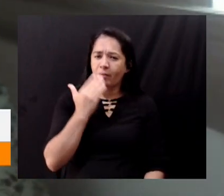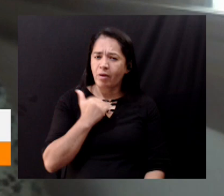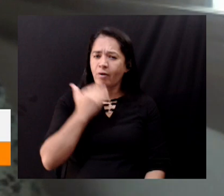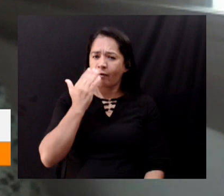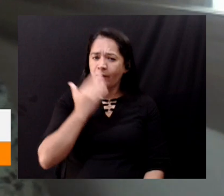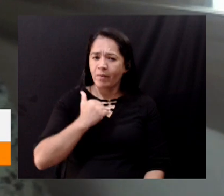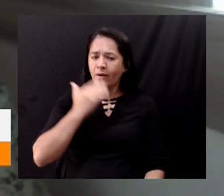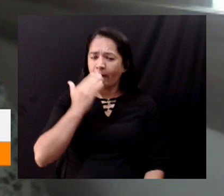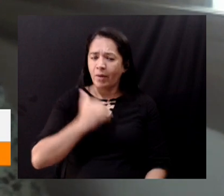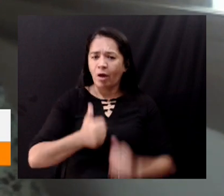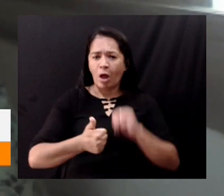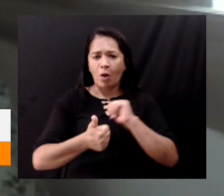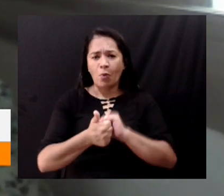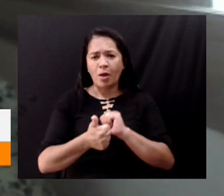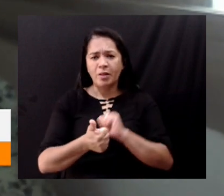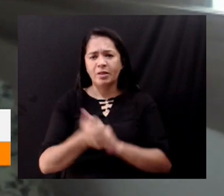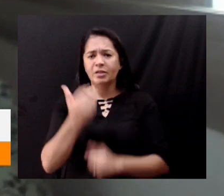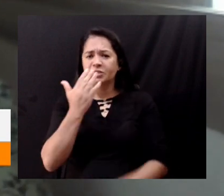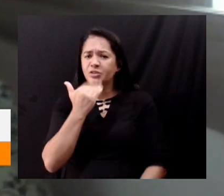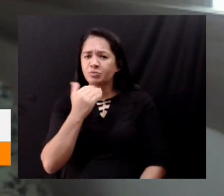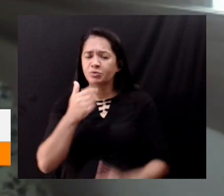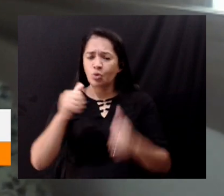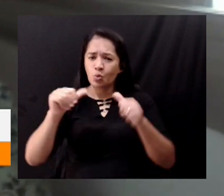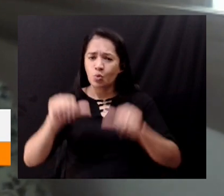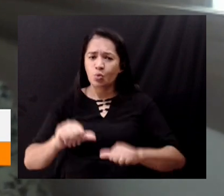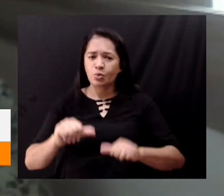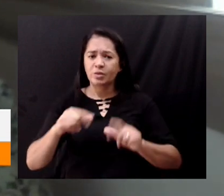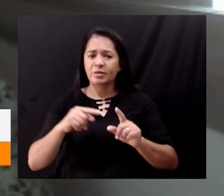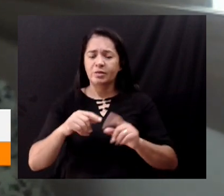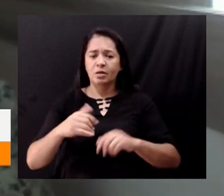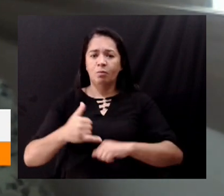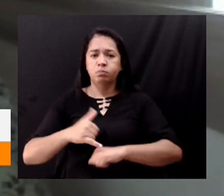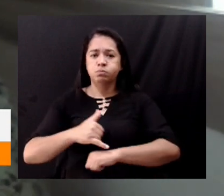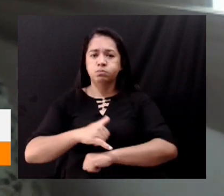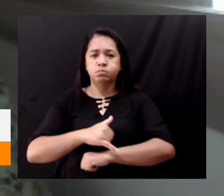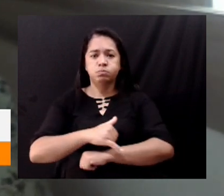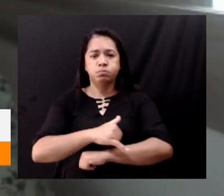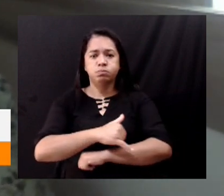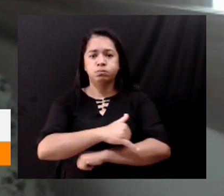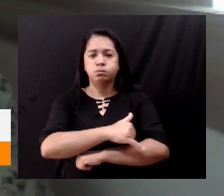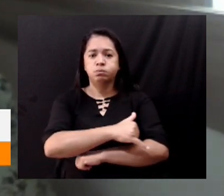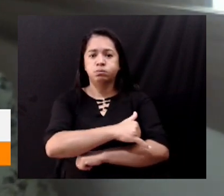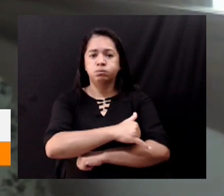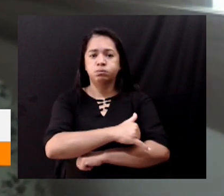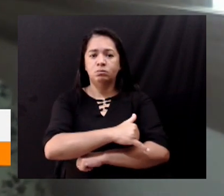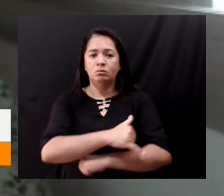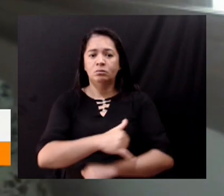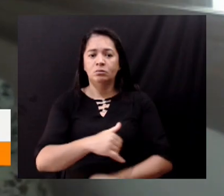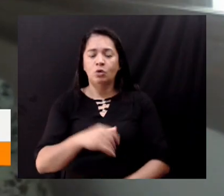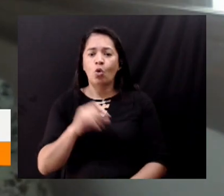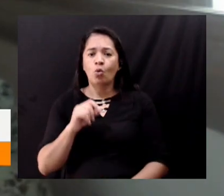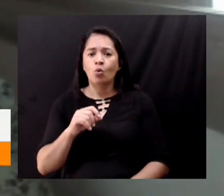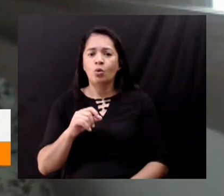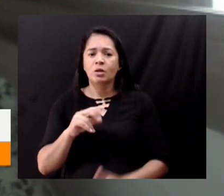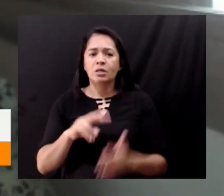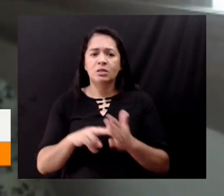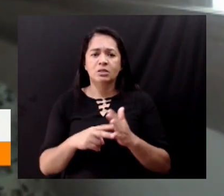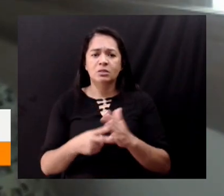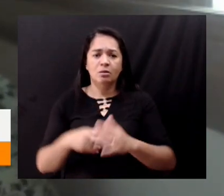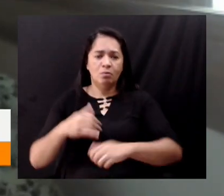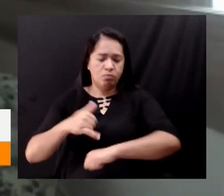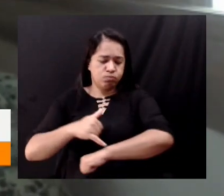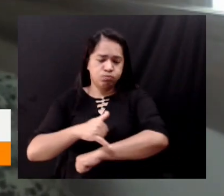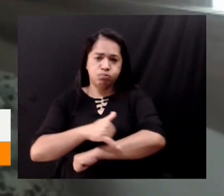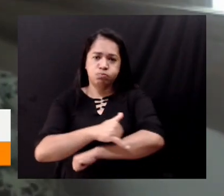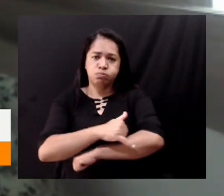alimentar ruim, e ela começa a ganhar peso. uhum. O que ganhar peso faz com essa pessoa?